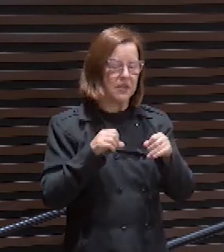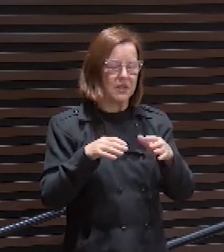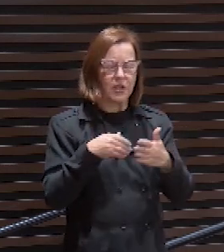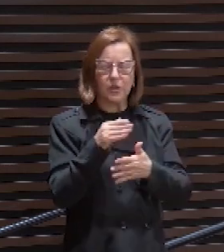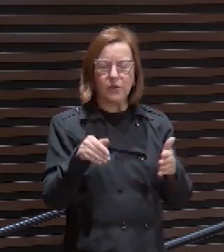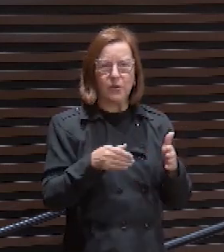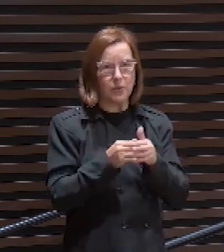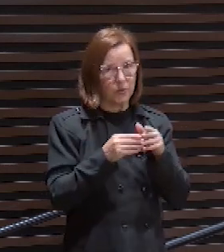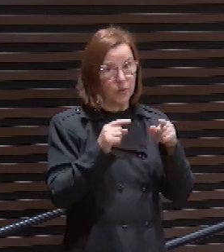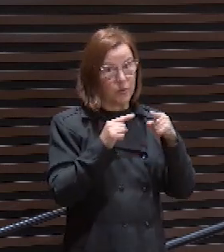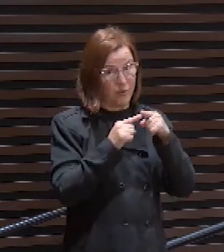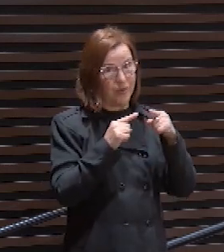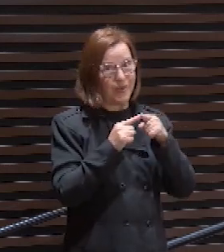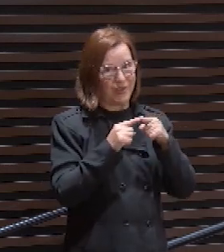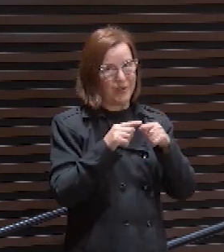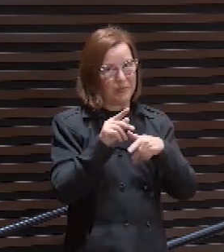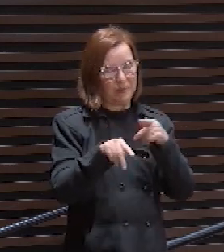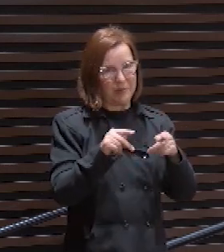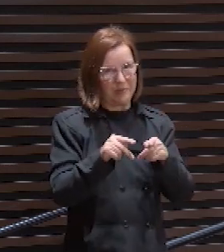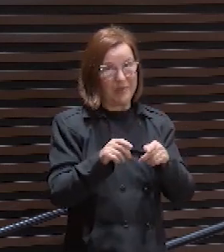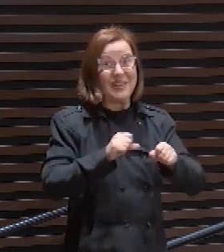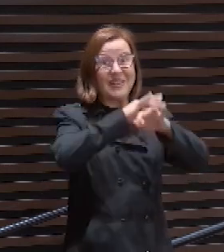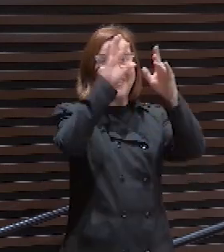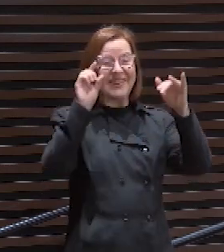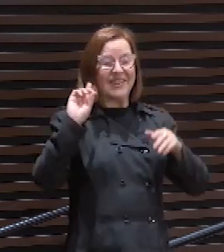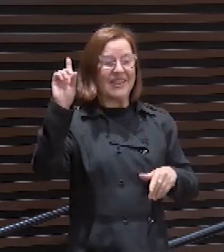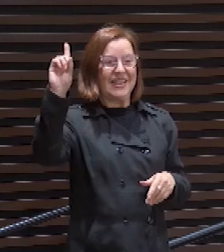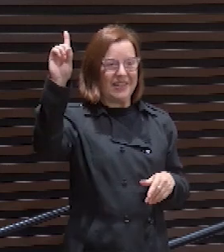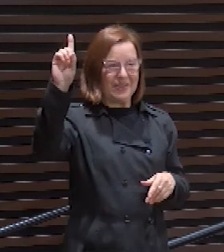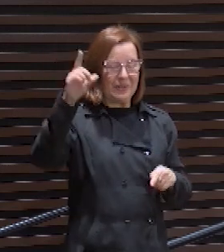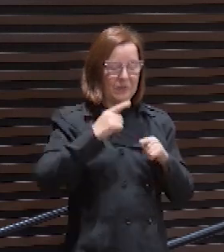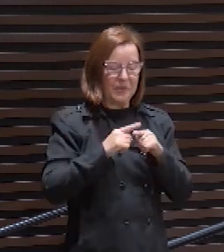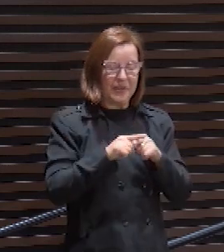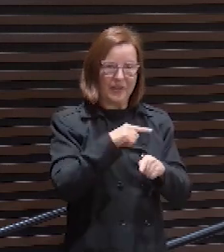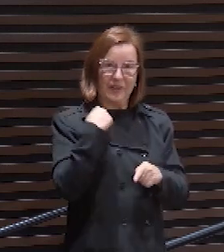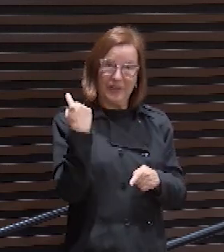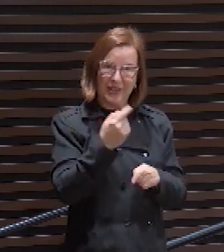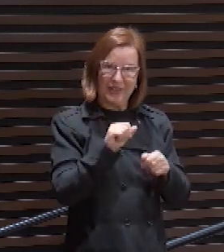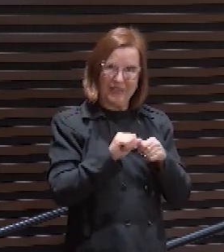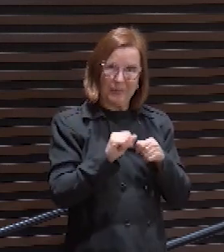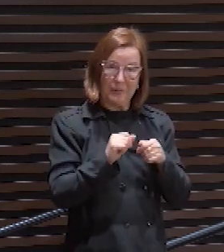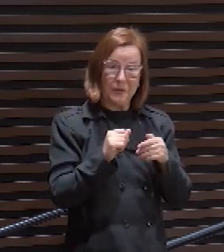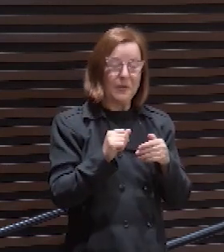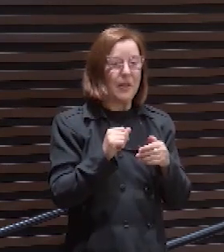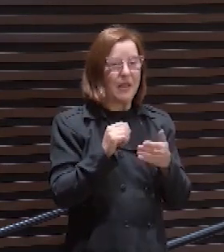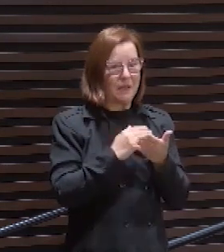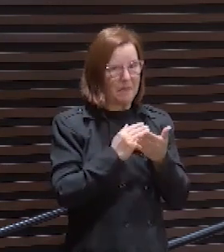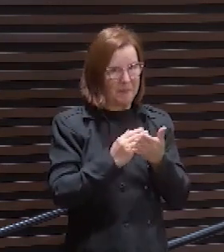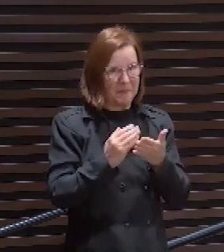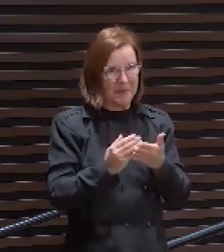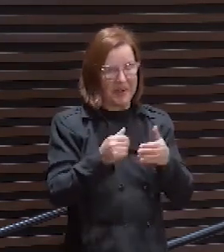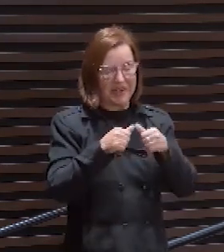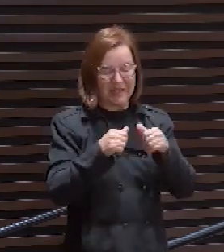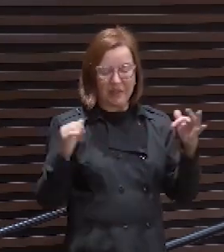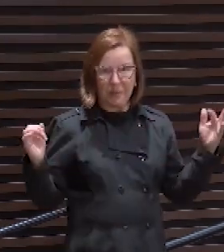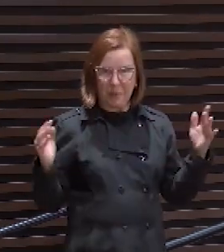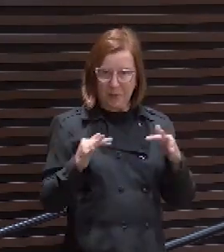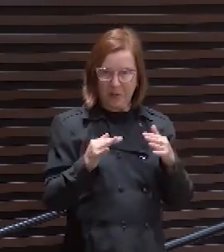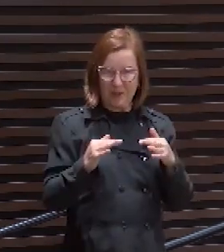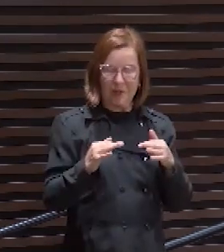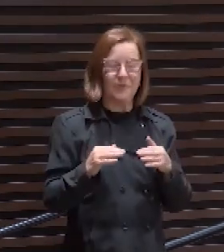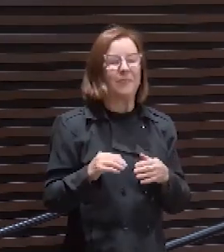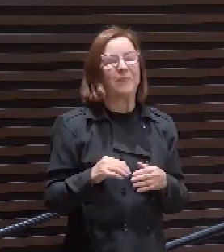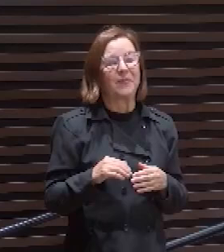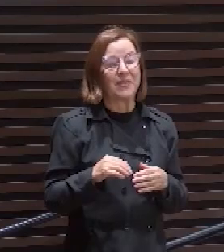glória a Deus, porque nós fazemos parte disso. Um dia essa mensagem chegou até nós. Nós cremos e fomos salvos.